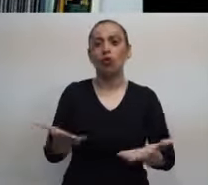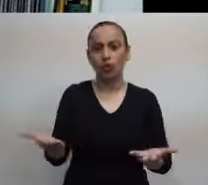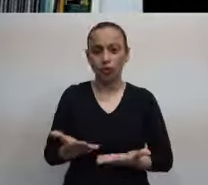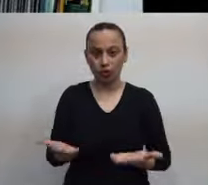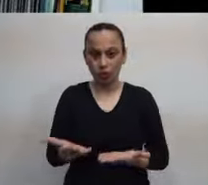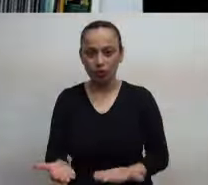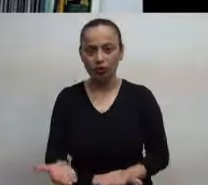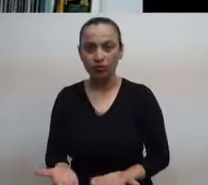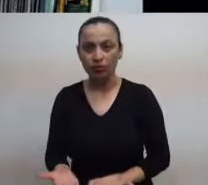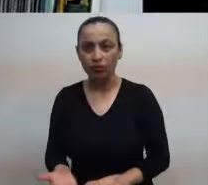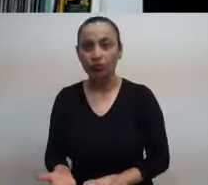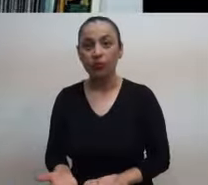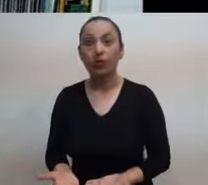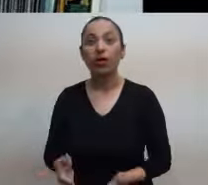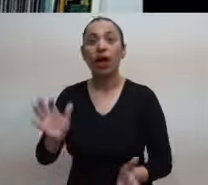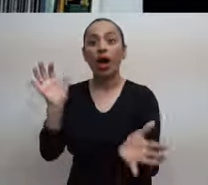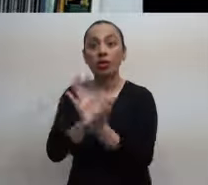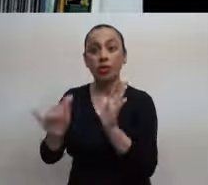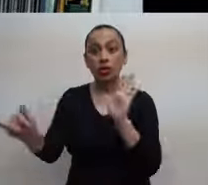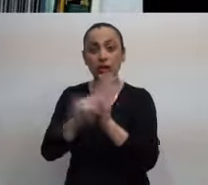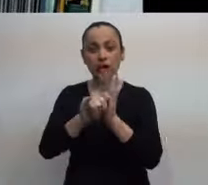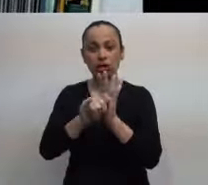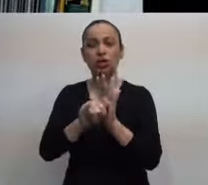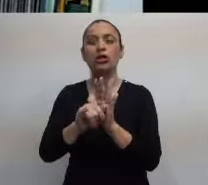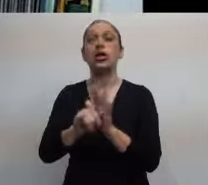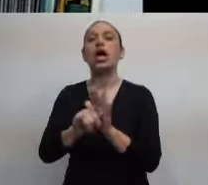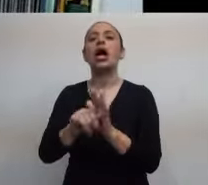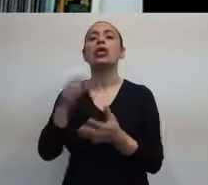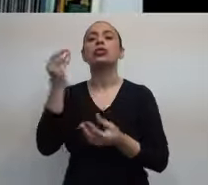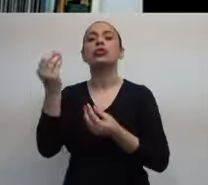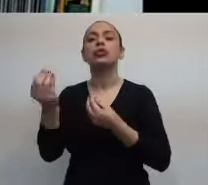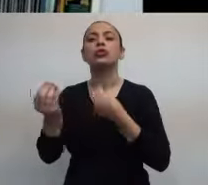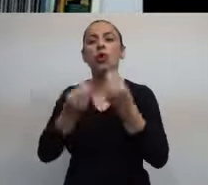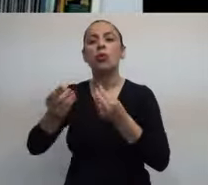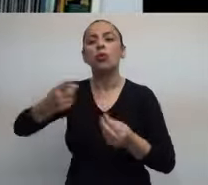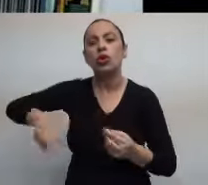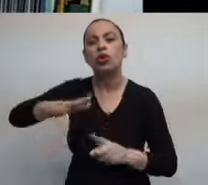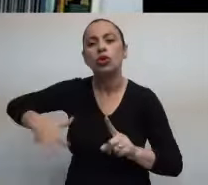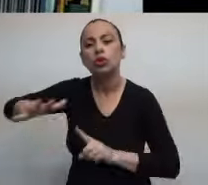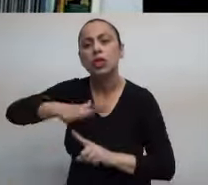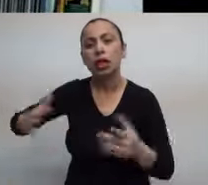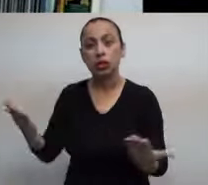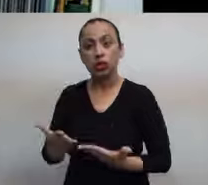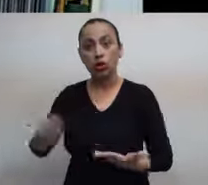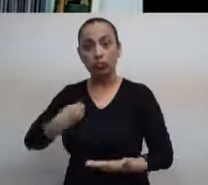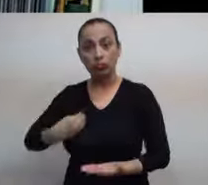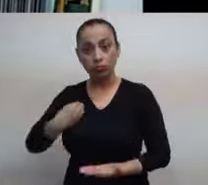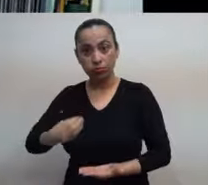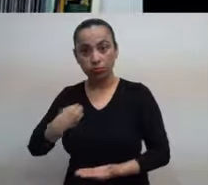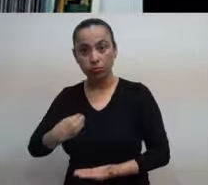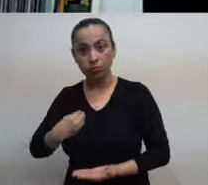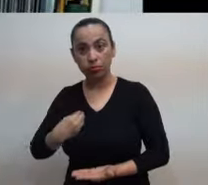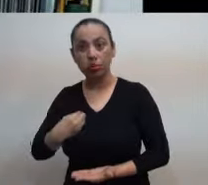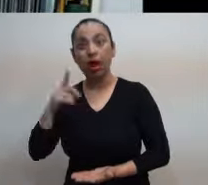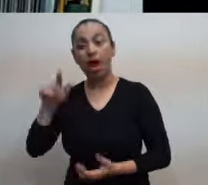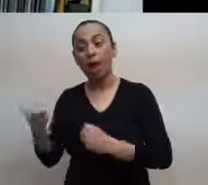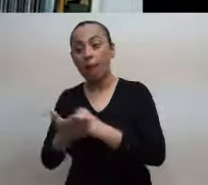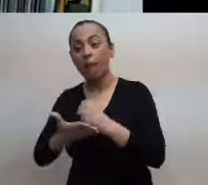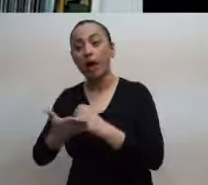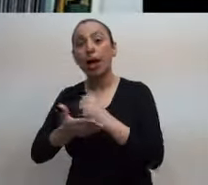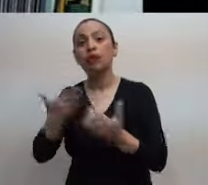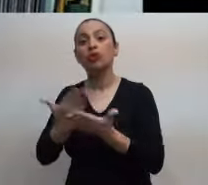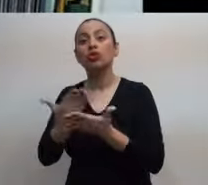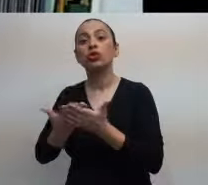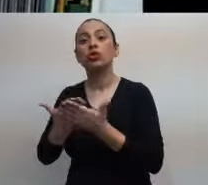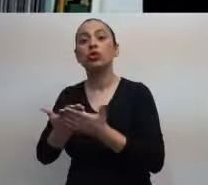sociedades atuais. A questão da identidade pela qual nossa sociedade atual passa é a